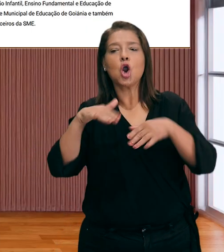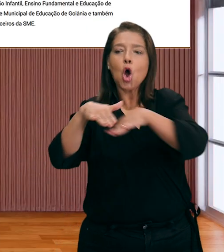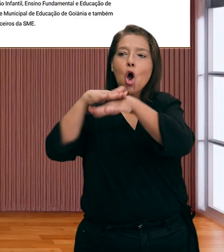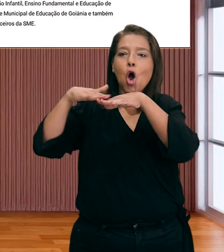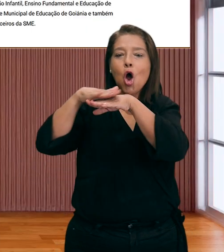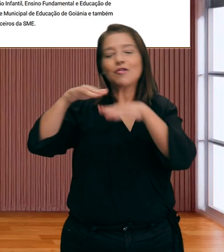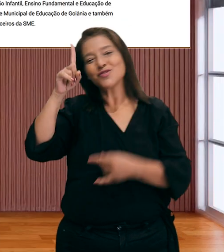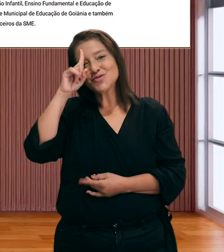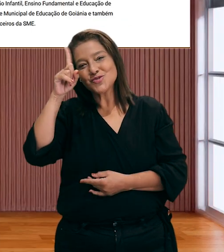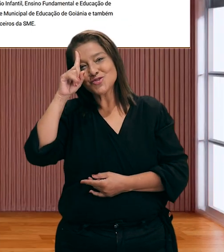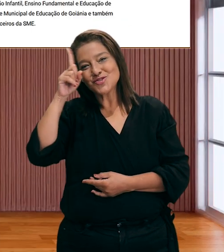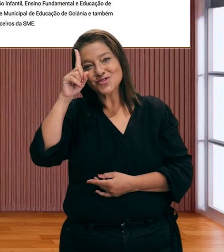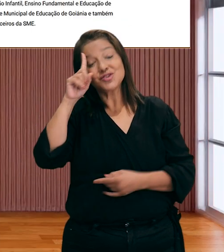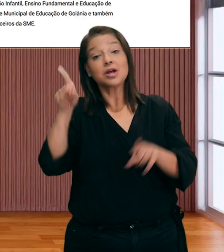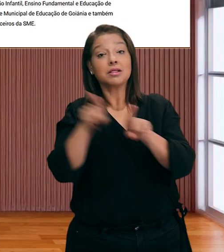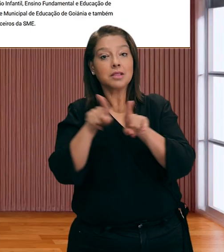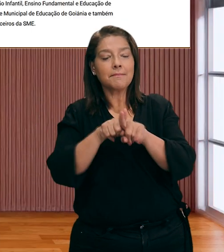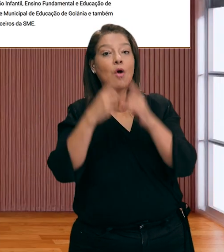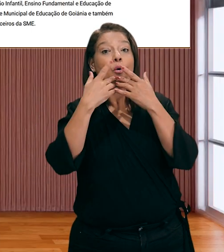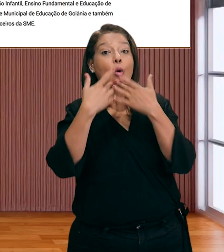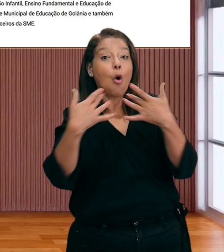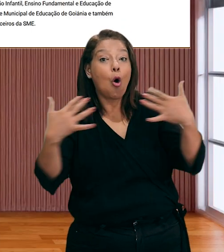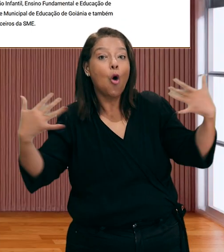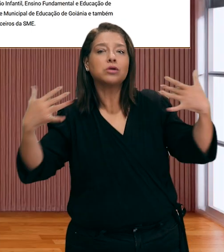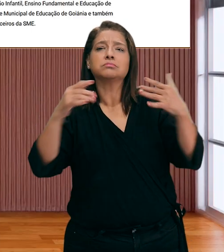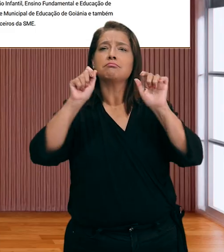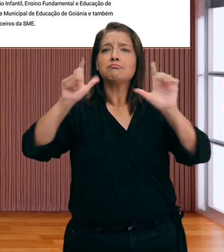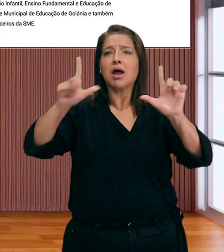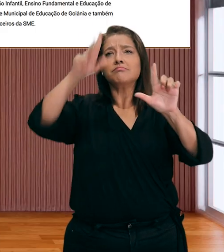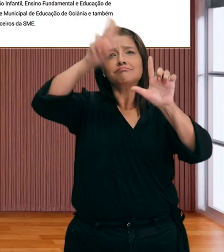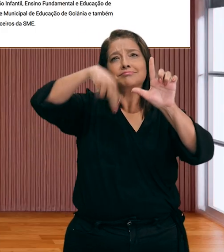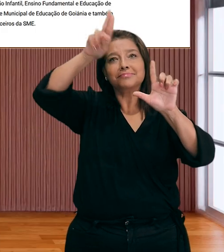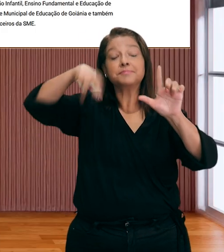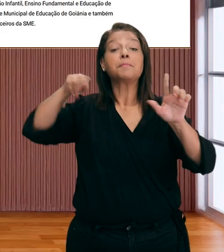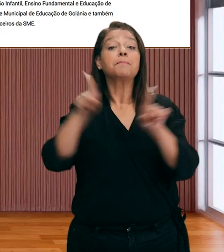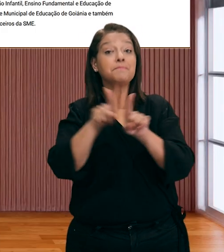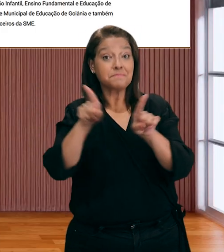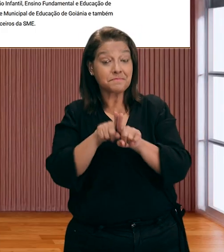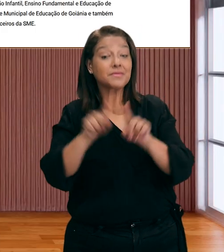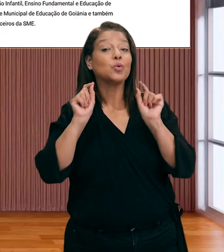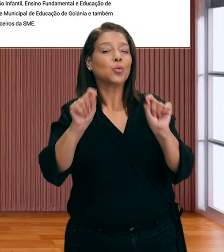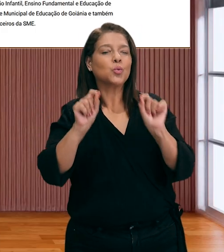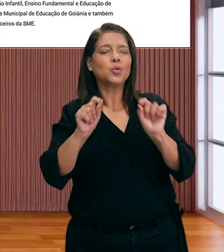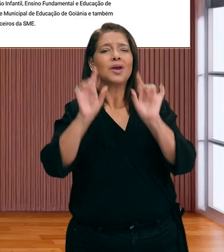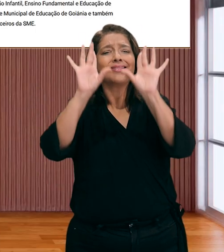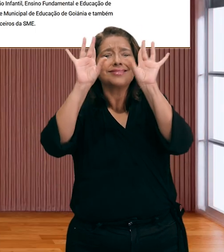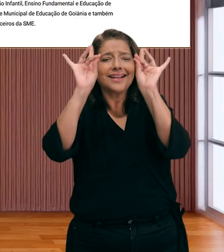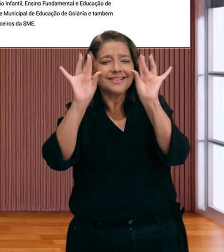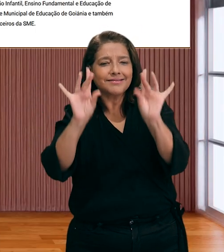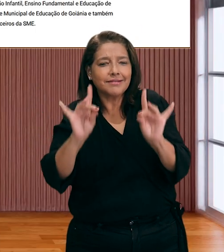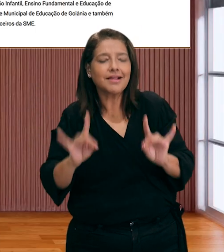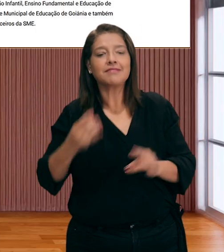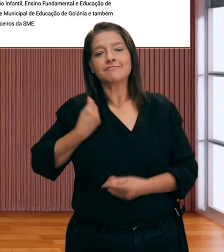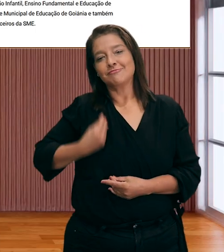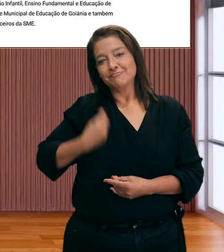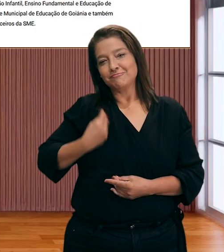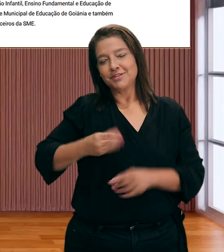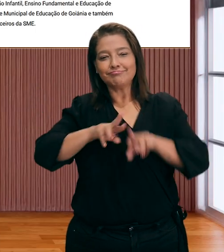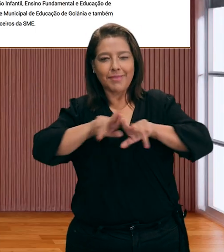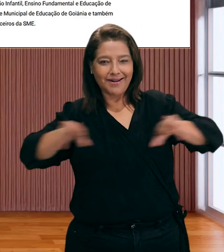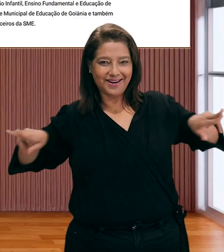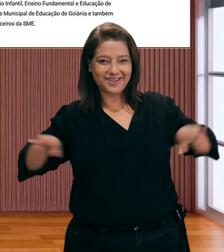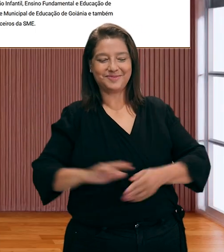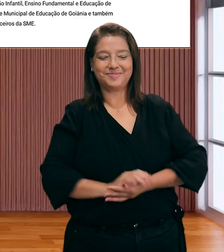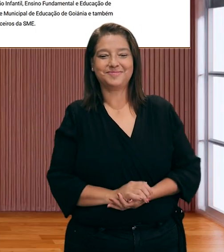que lemos, nas conversas do dia a dia, nas cores de um quadro e até nos